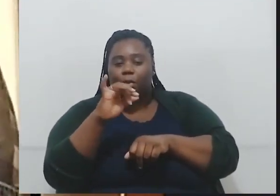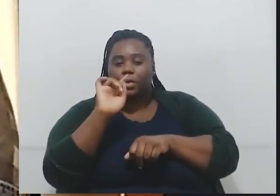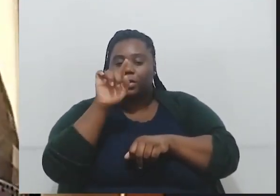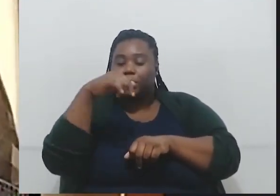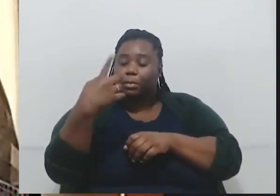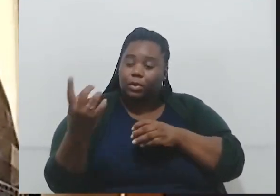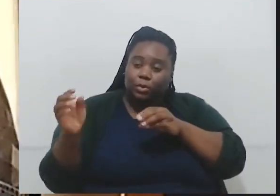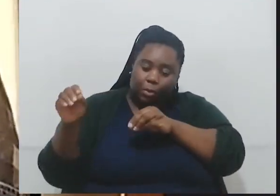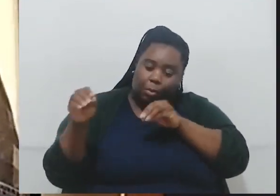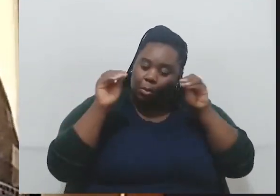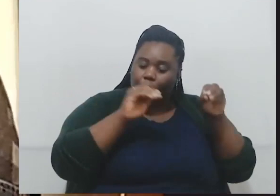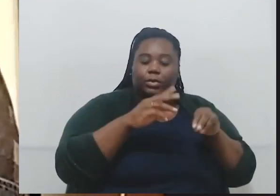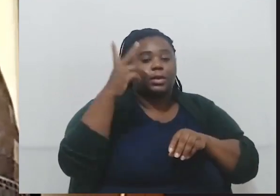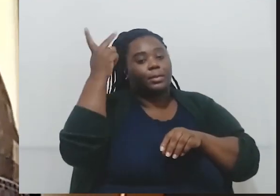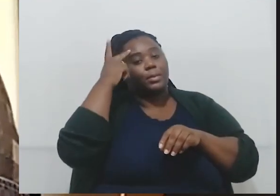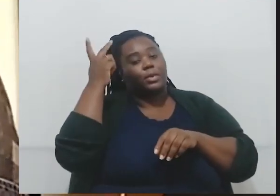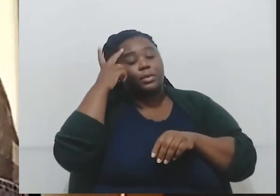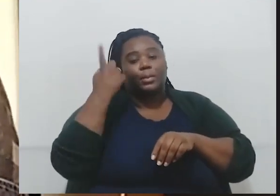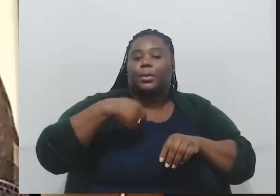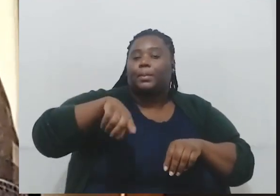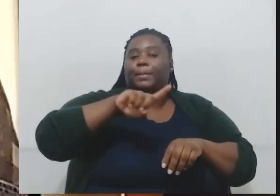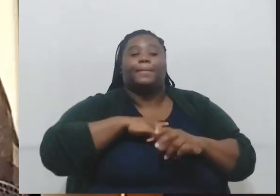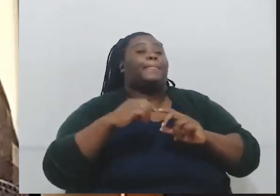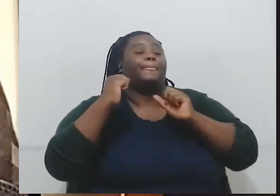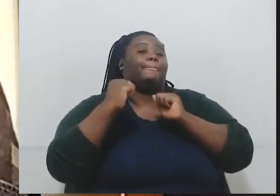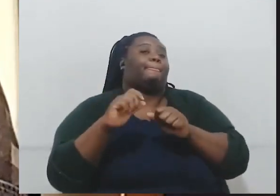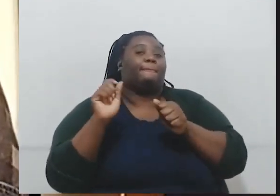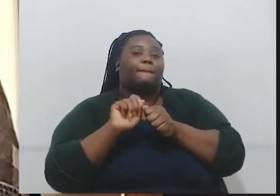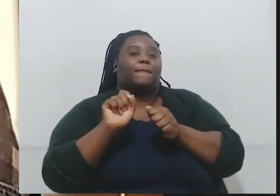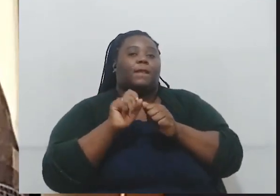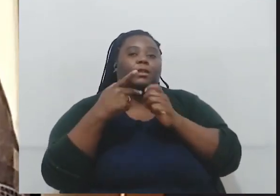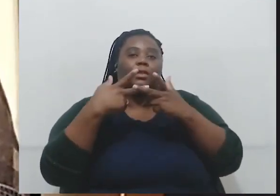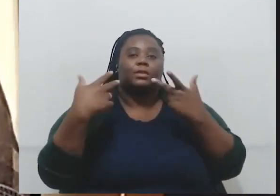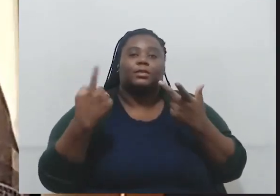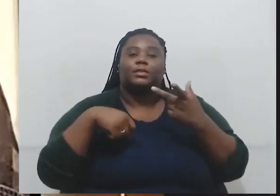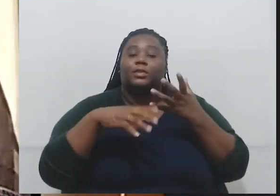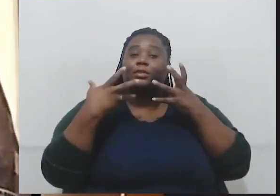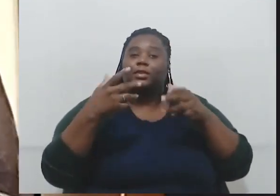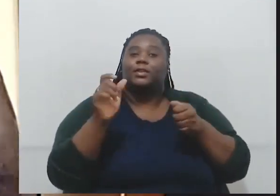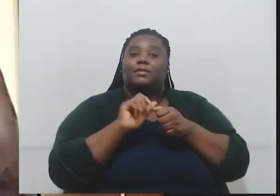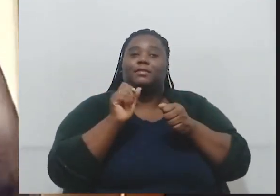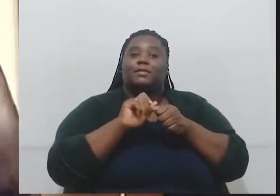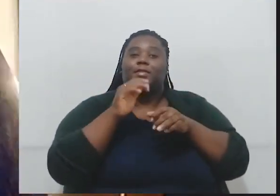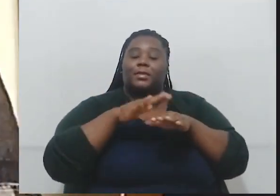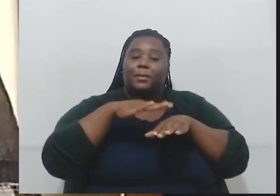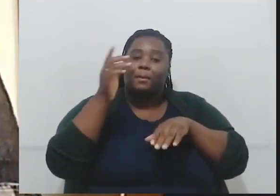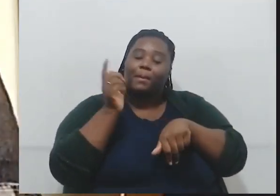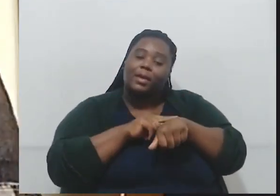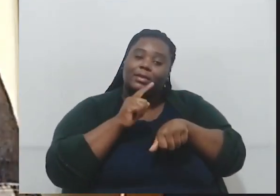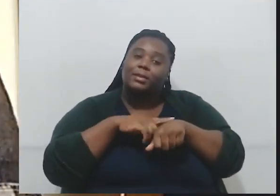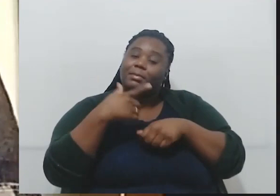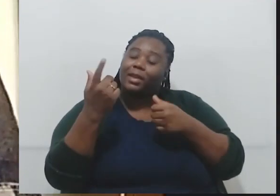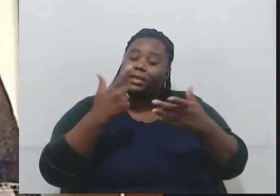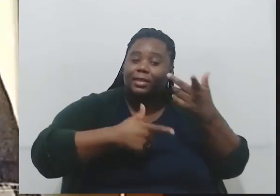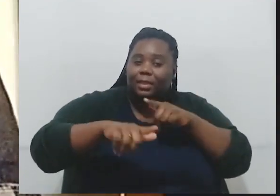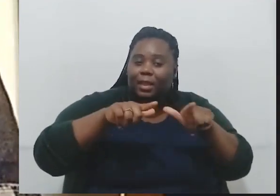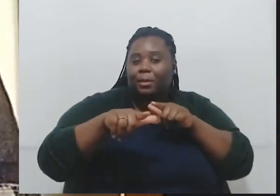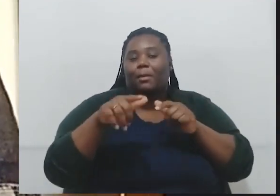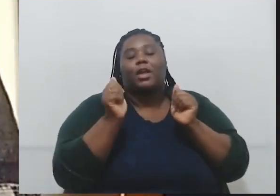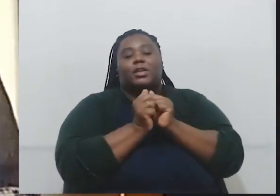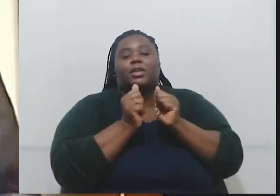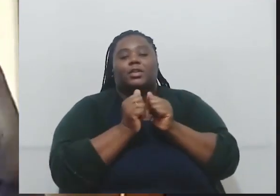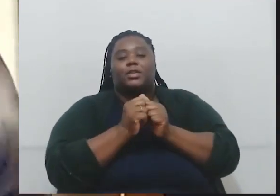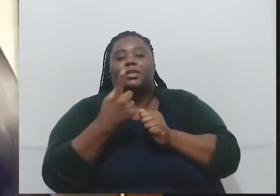minha vinda para São Paulo, a gente pôde concretizar um negócio que a gente queria há muito tempo, que era fazer coisas juntos, sabe? Enfim, sou